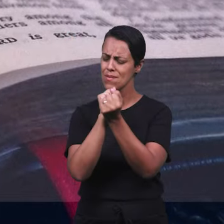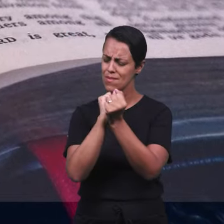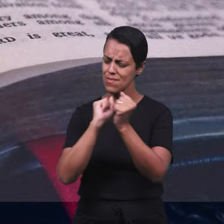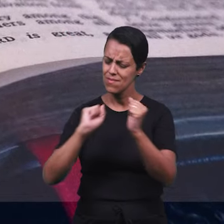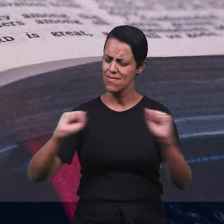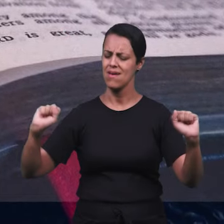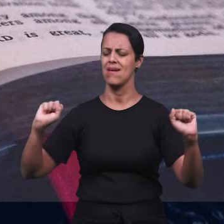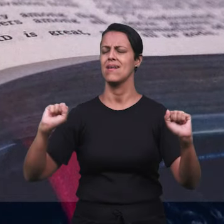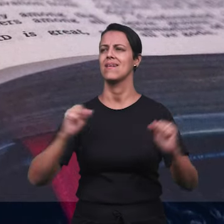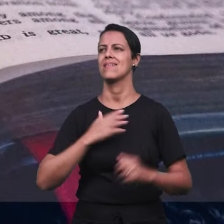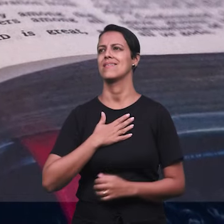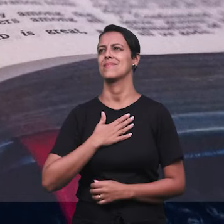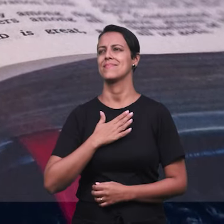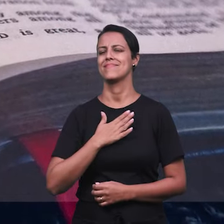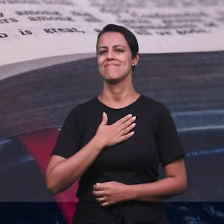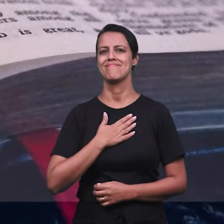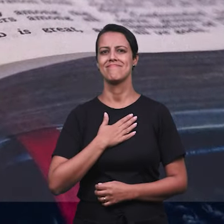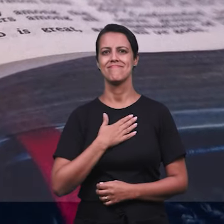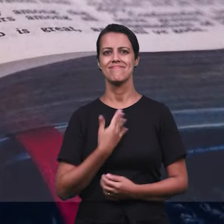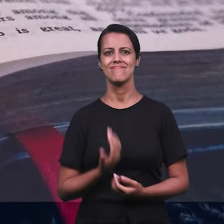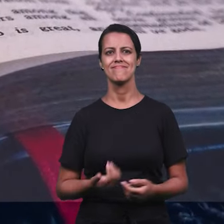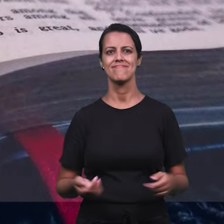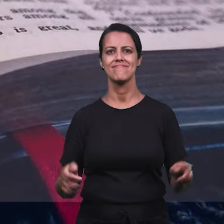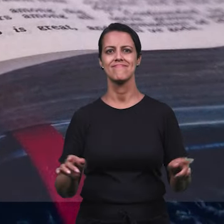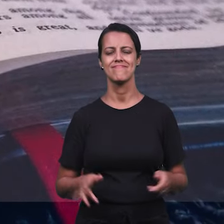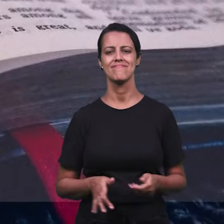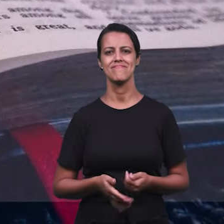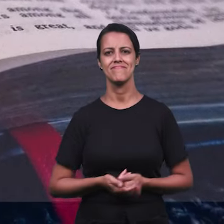bendito vem me libertar